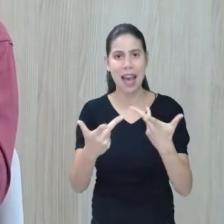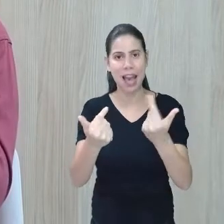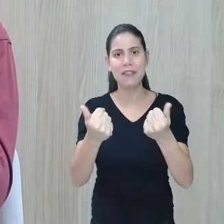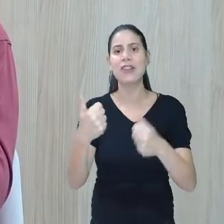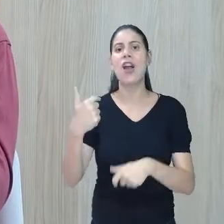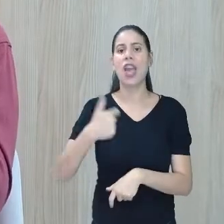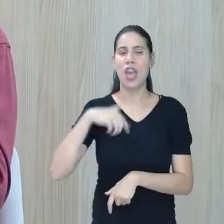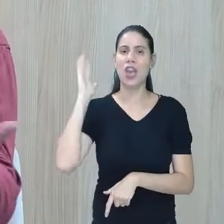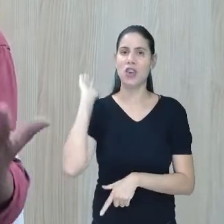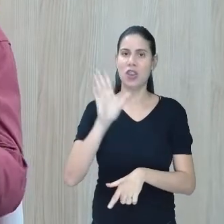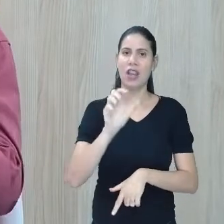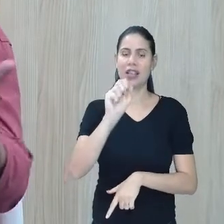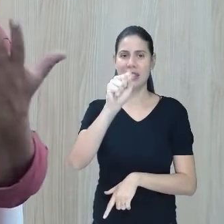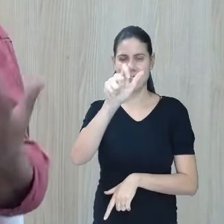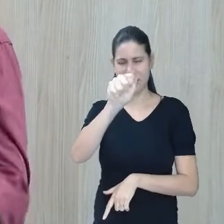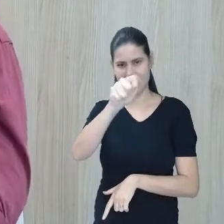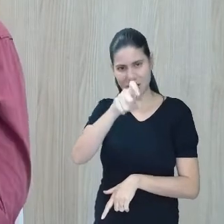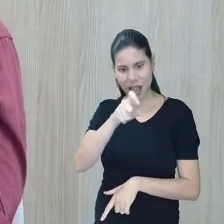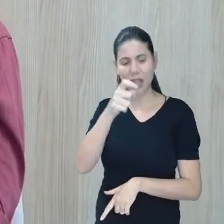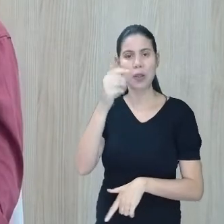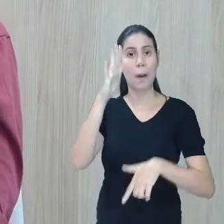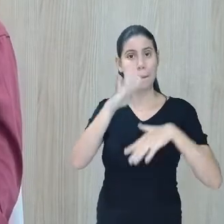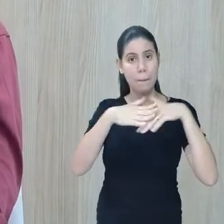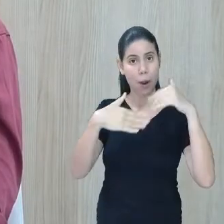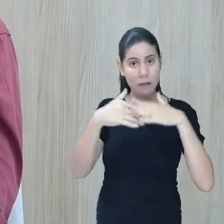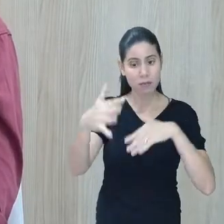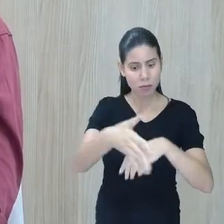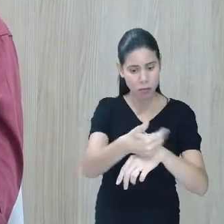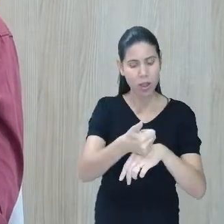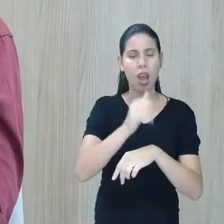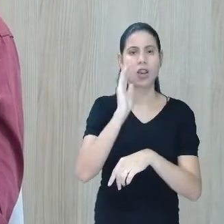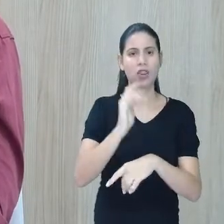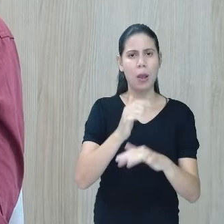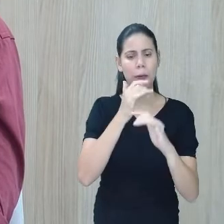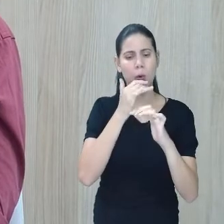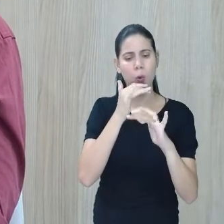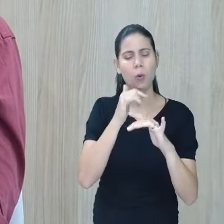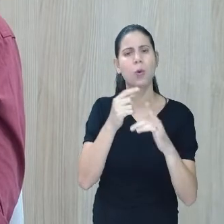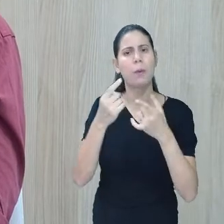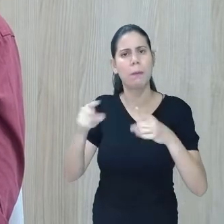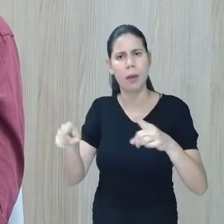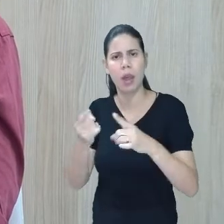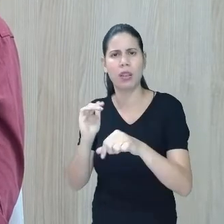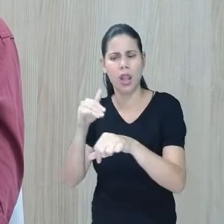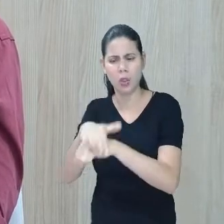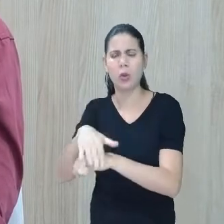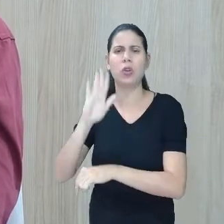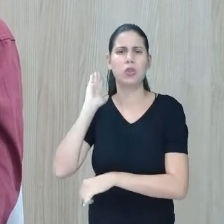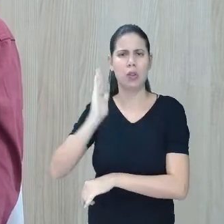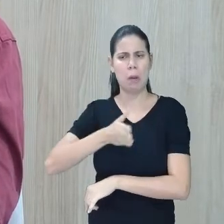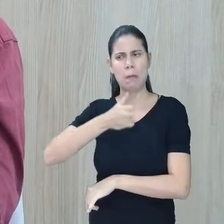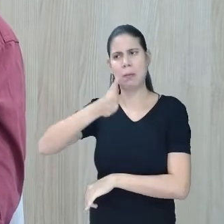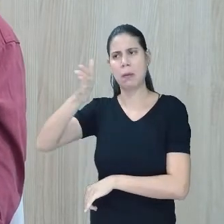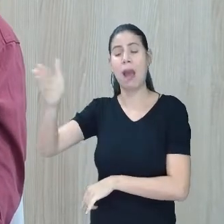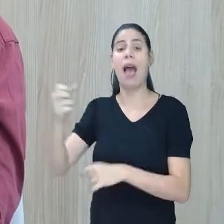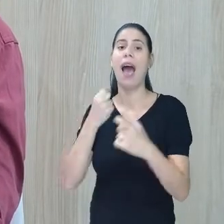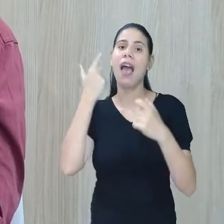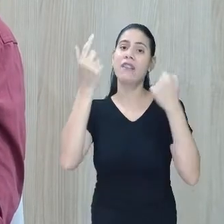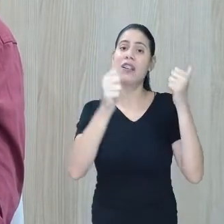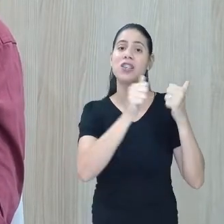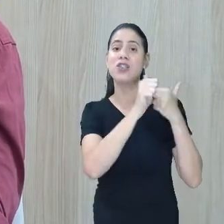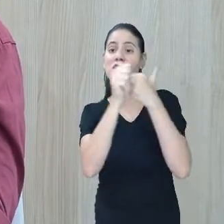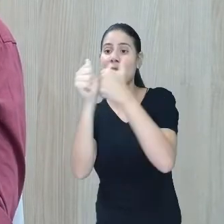sou saxofonista profissional, eu vivo tocando na noite e tal, em orquestra, em grupo de choro e tudo. Então ele às vezes me acompanha e fica